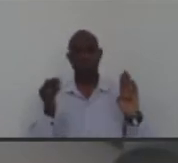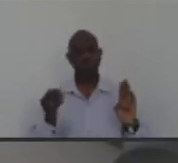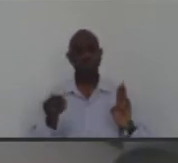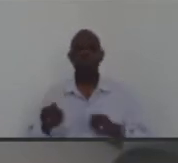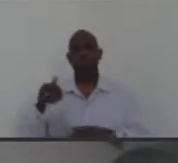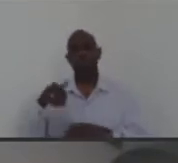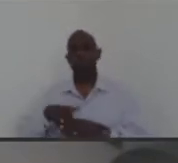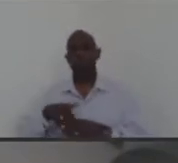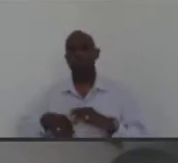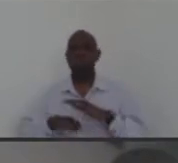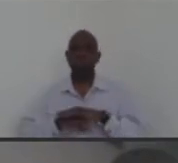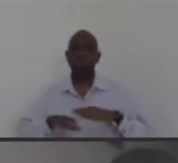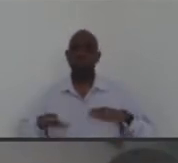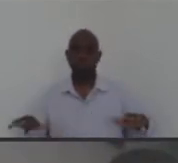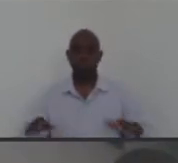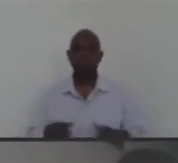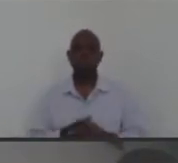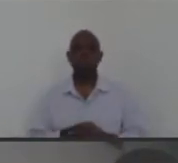momento.